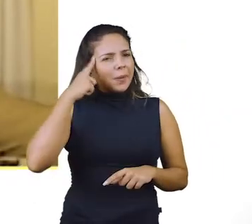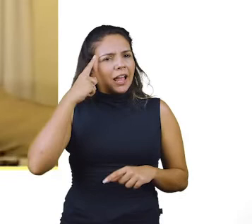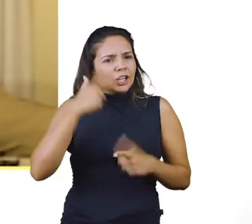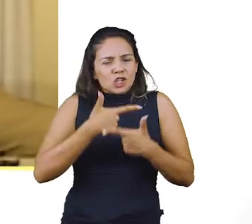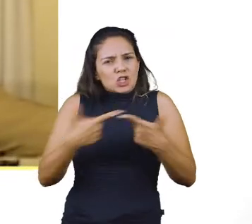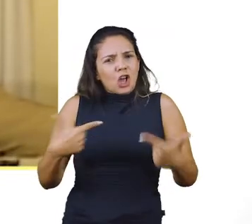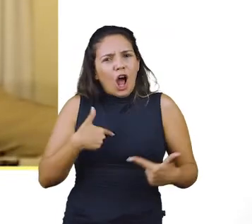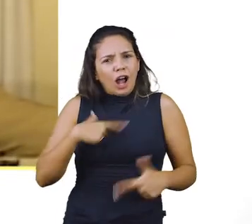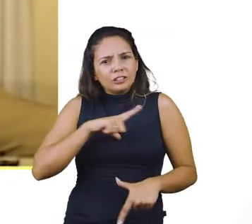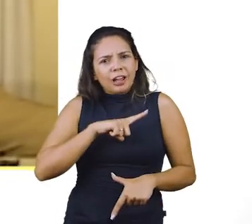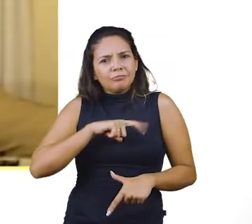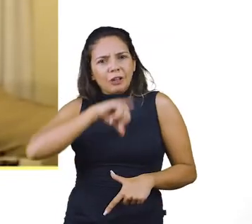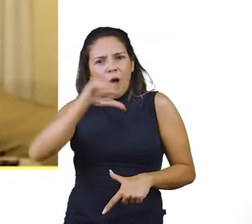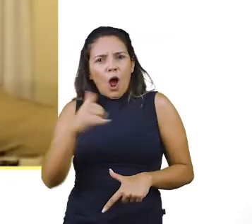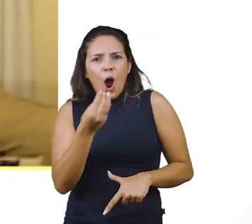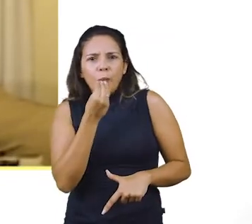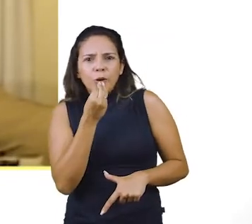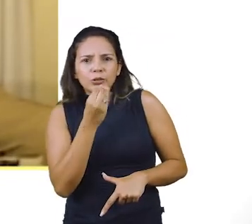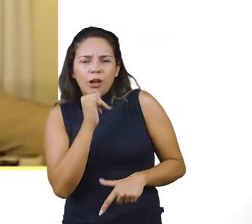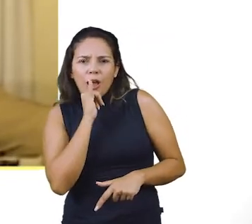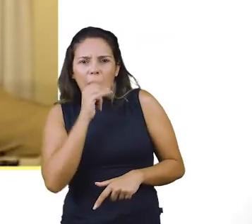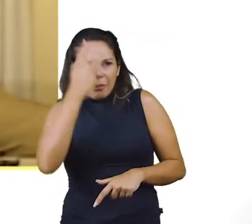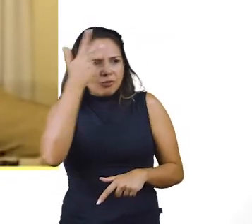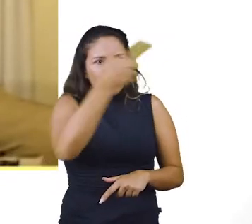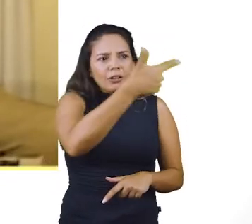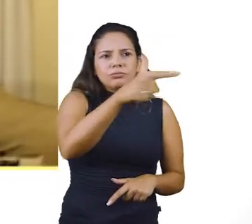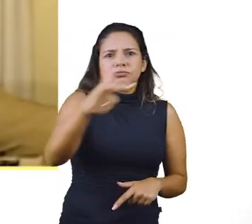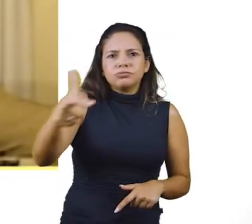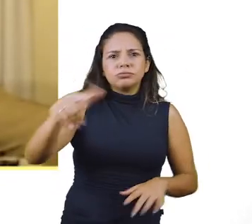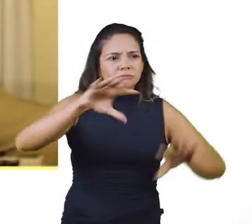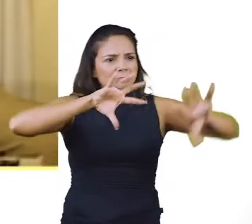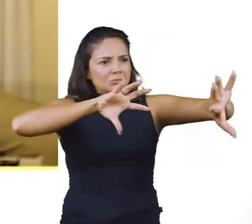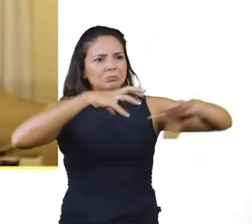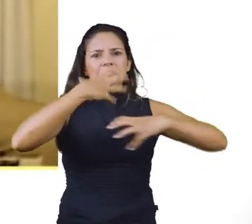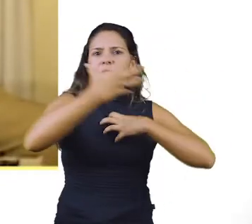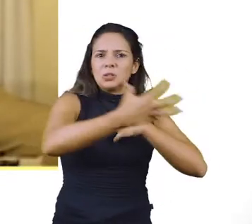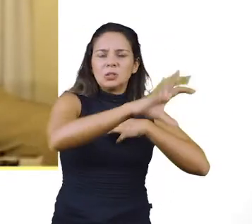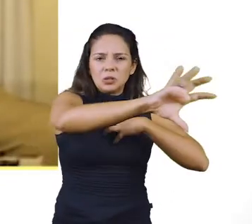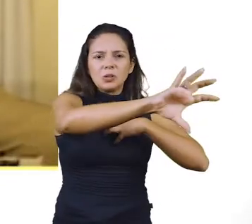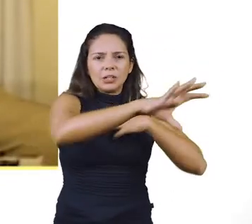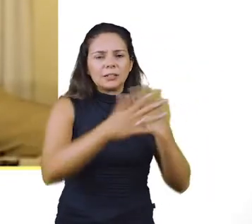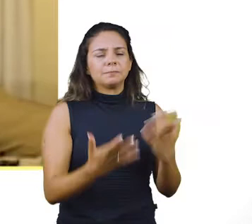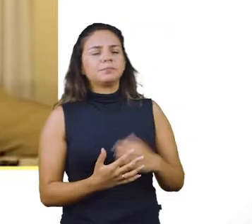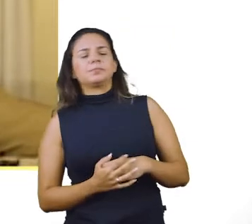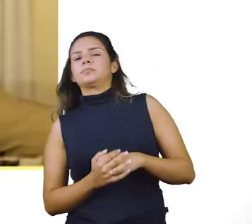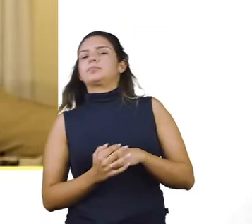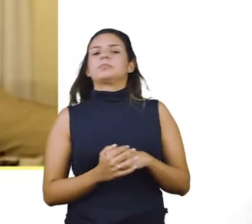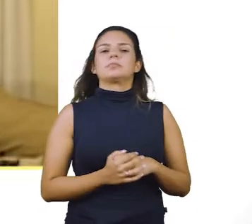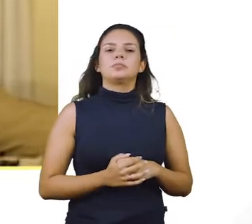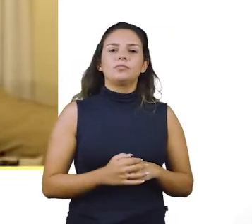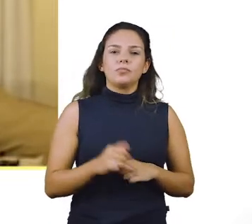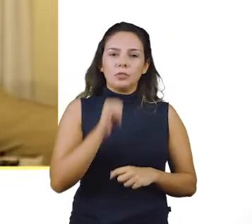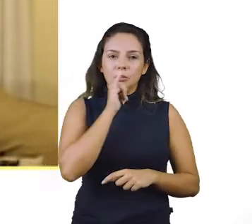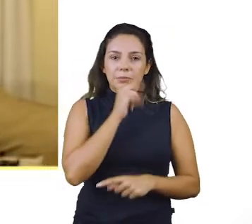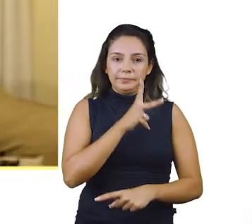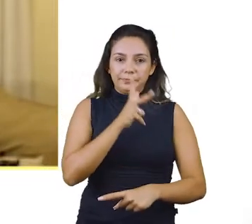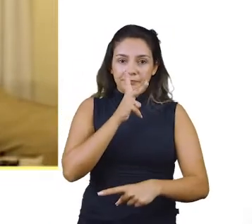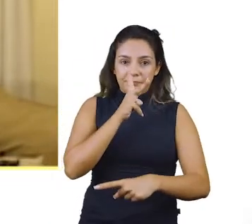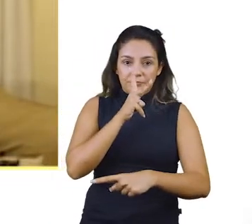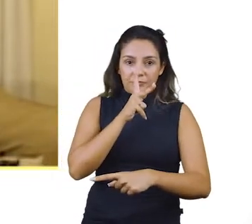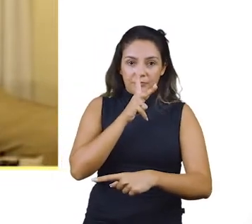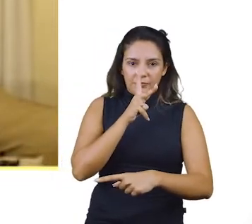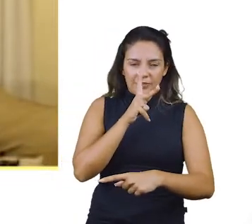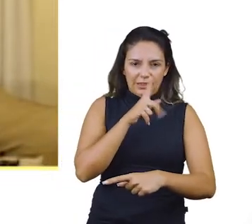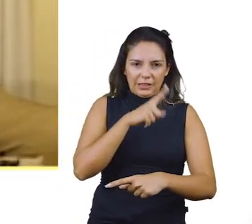Então isso eu acho que enriquece demais na hora de a gente, por exemplo, criar um personagem, que foi o que eu fiz agora na série. São vários personagens dentro da série.